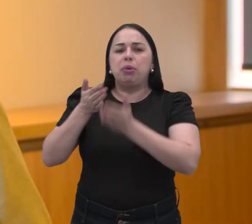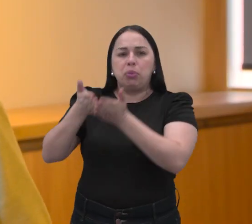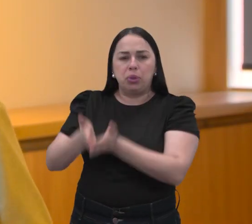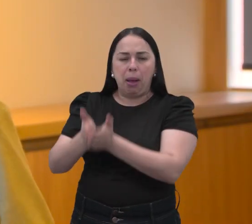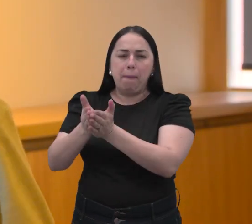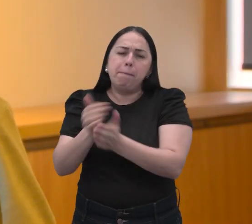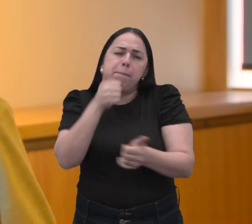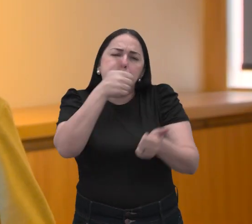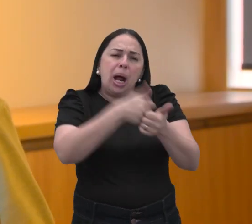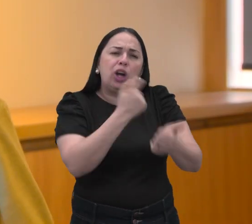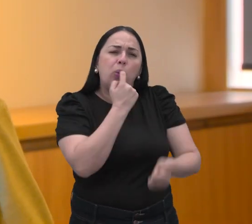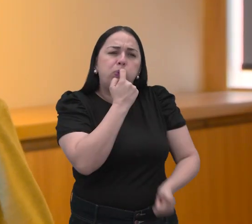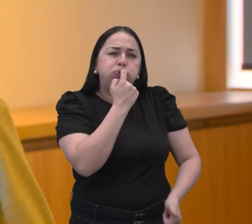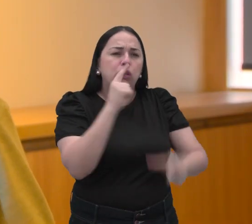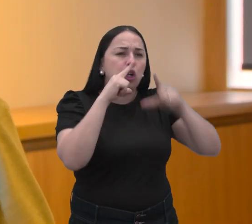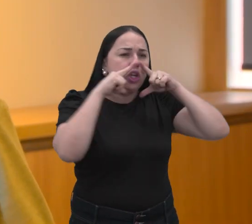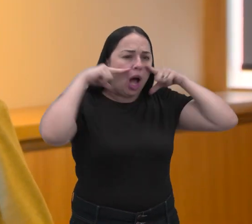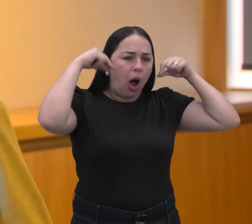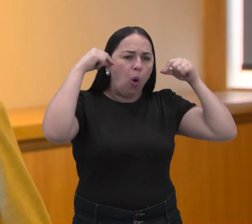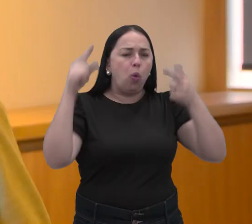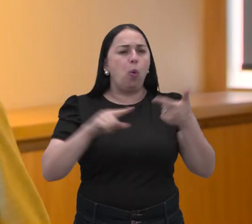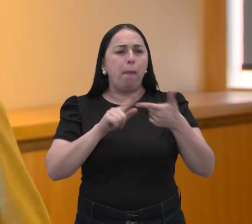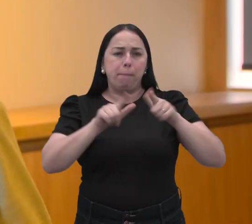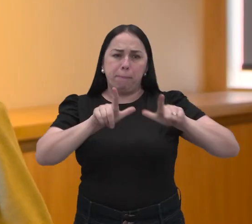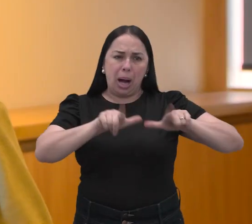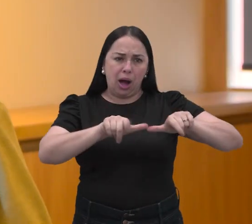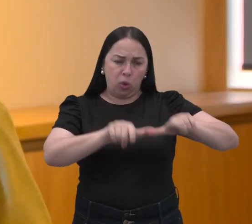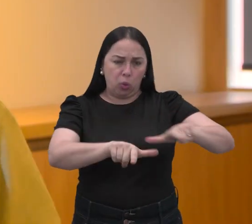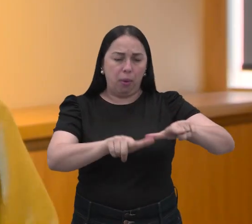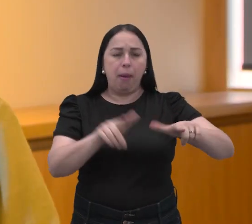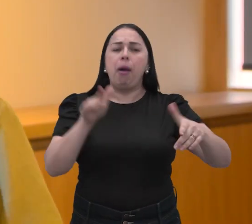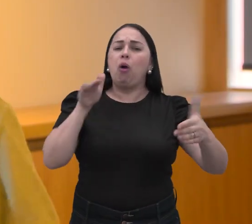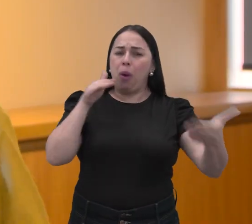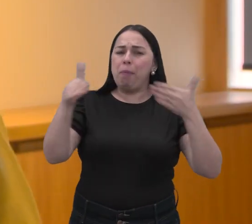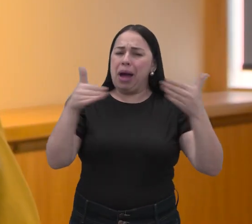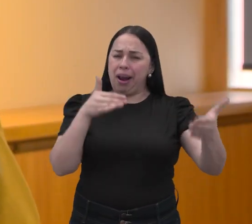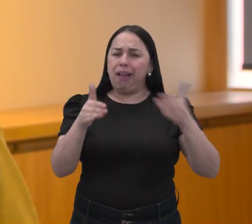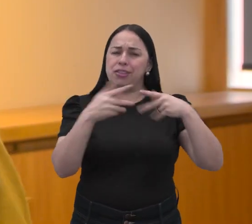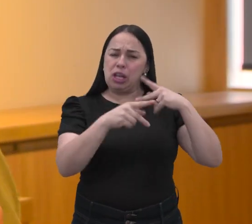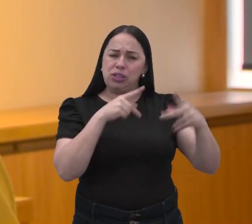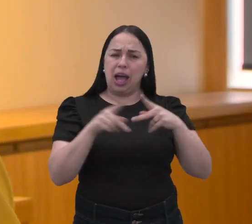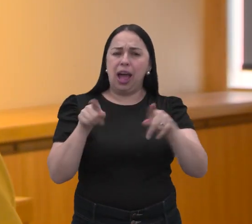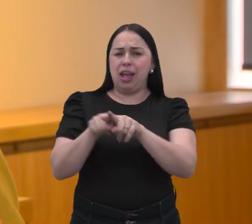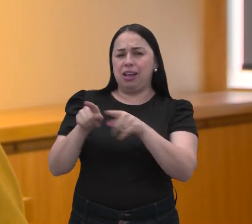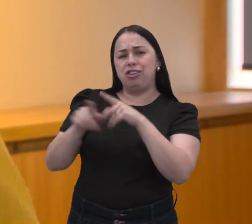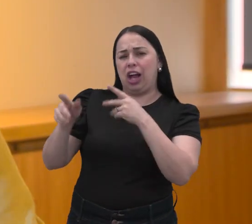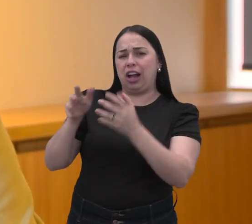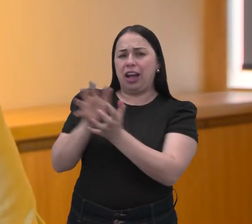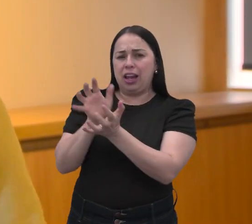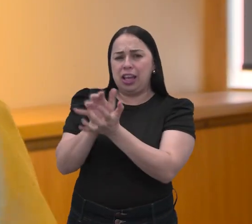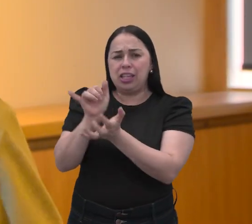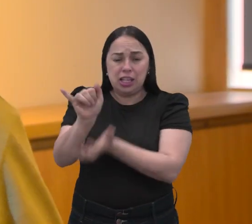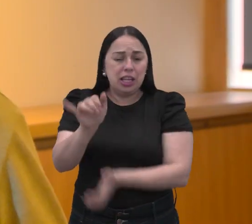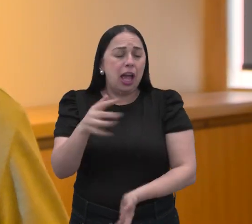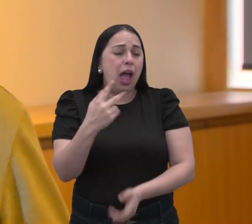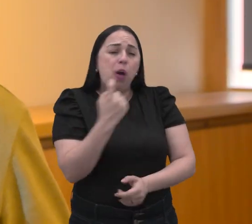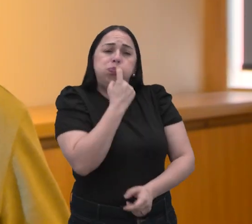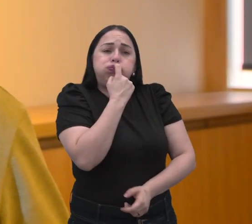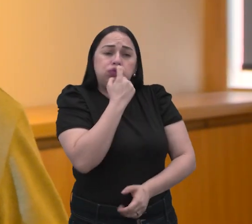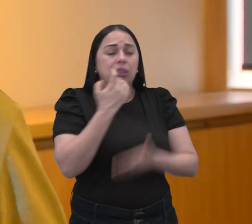Jaú, Bauru, fica mais ou menos uns 30 minutos. É igual aqui São José e Jacareí, é Barra Bonita e